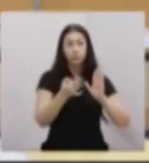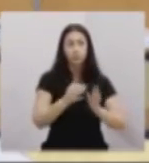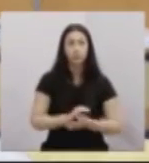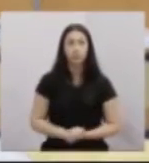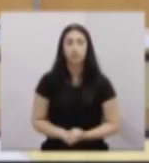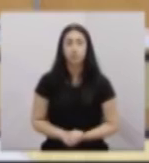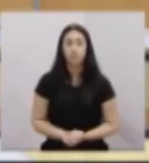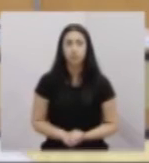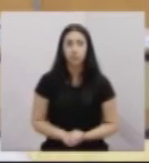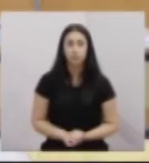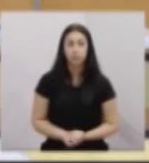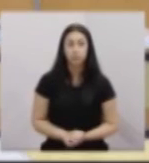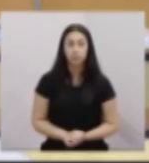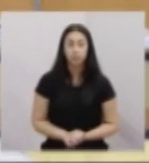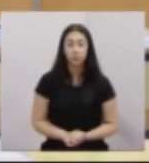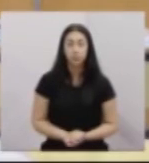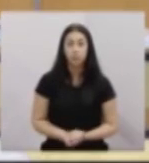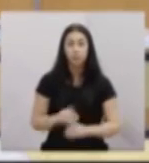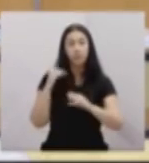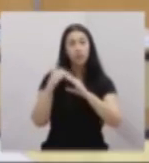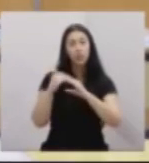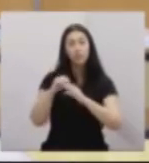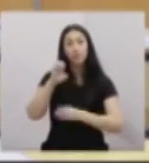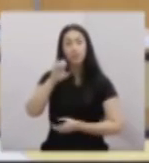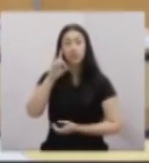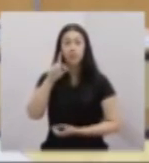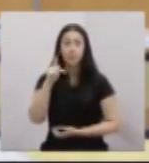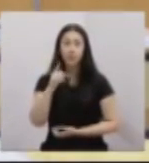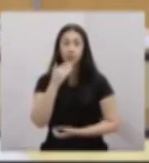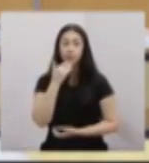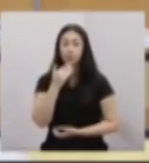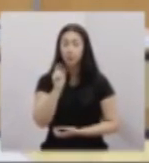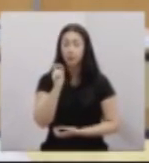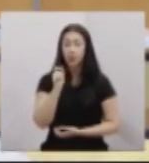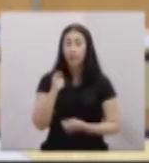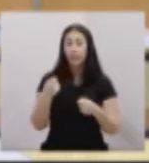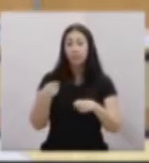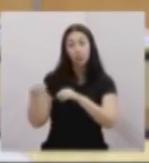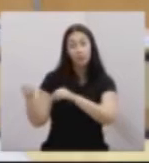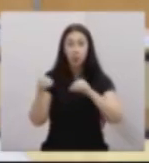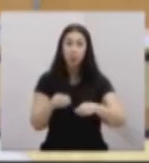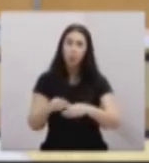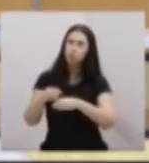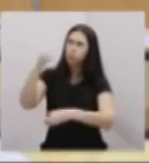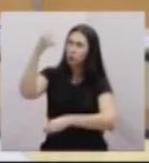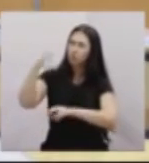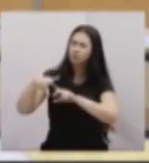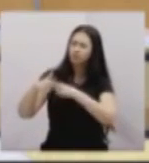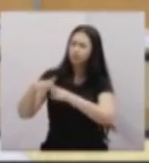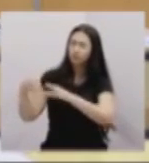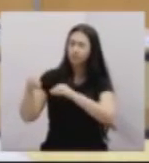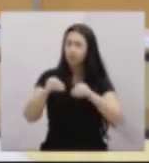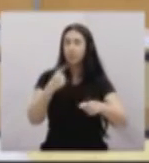as formalidades regimentais, seja oficiado EDP, solicitando o reposicionamento de poste instalado